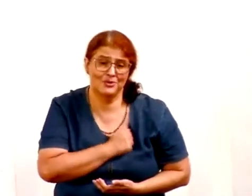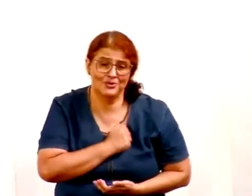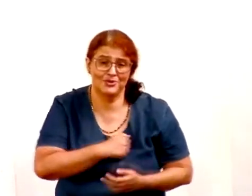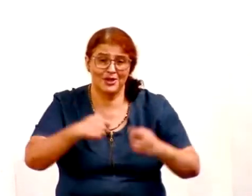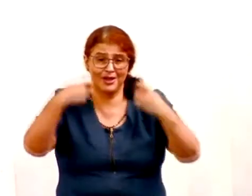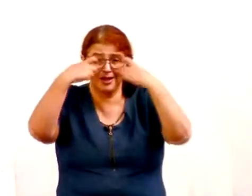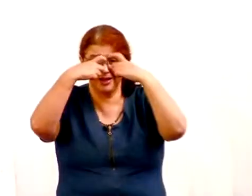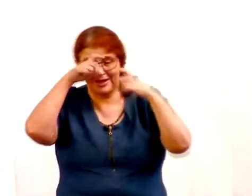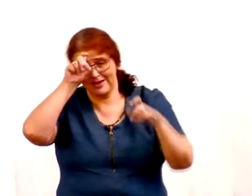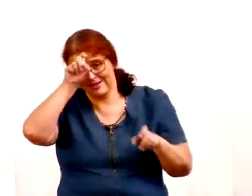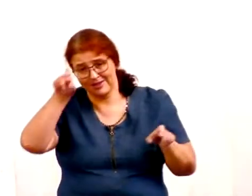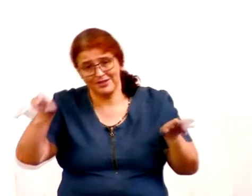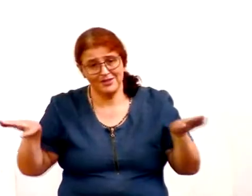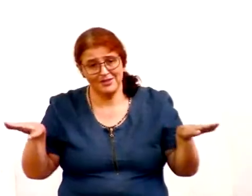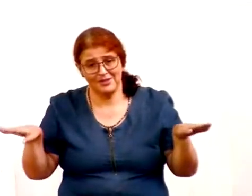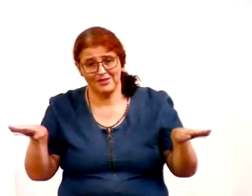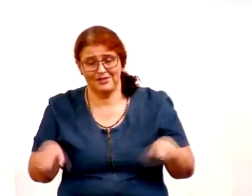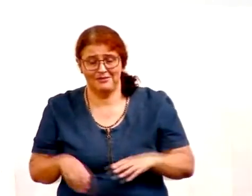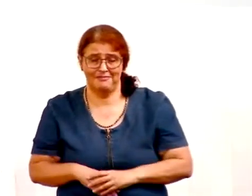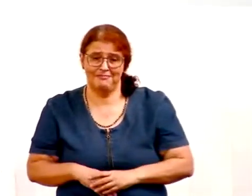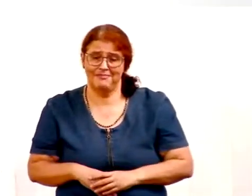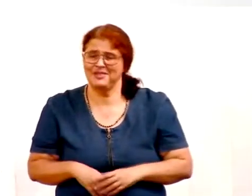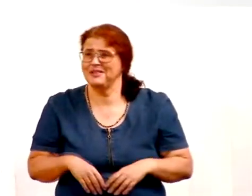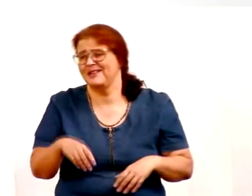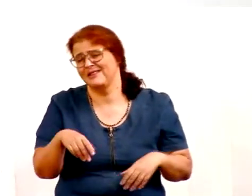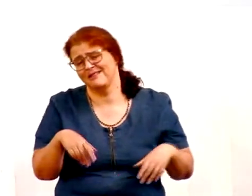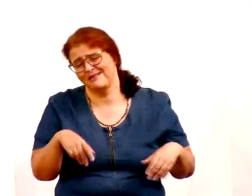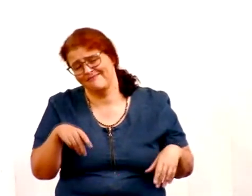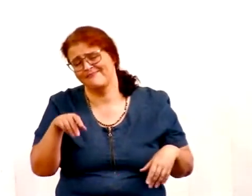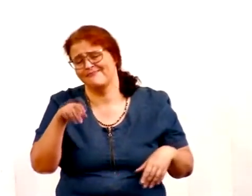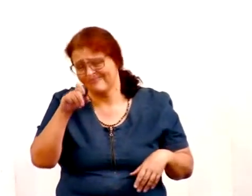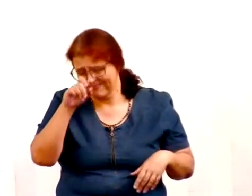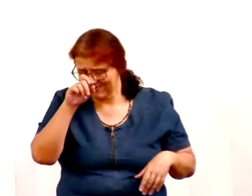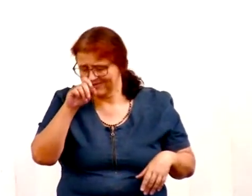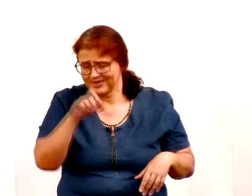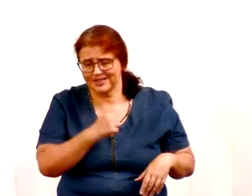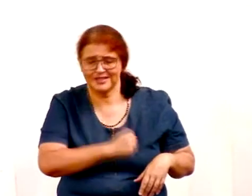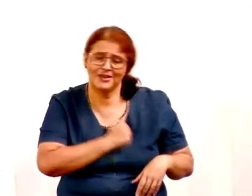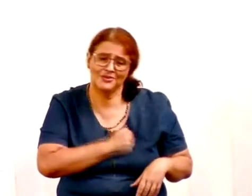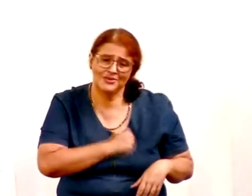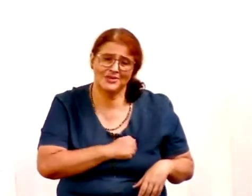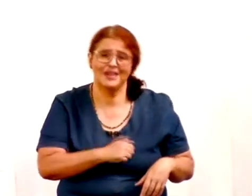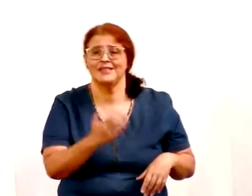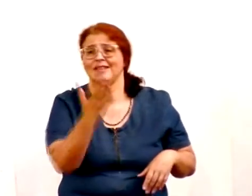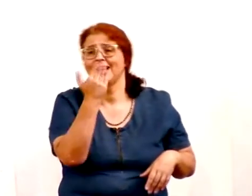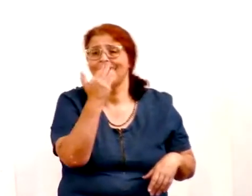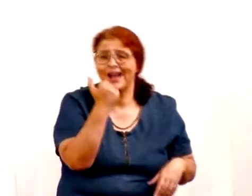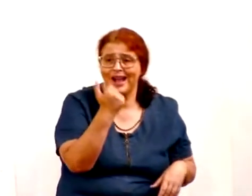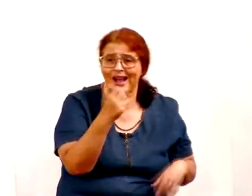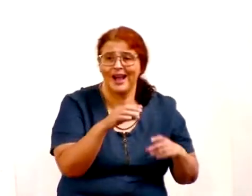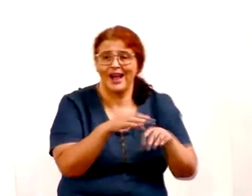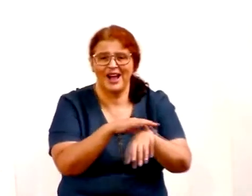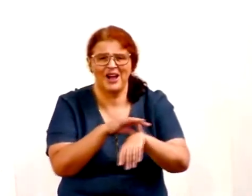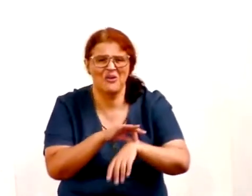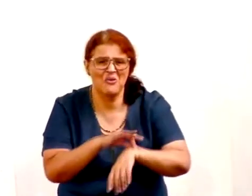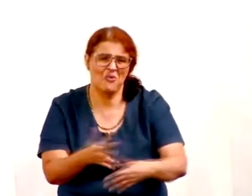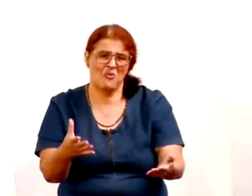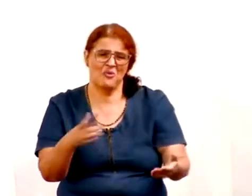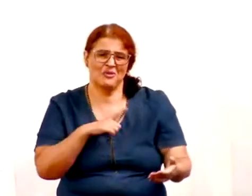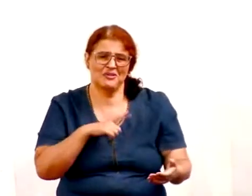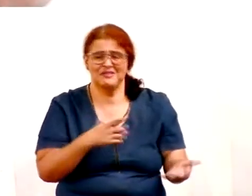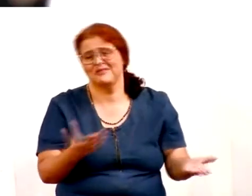E os sucessivos eventos de rebelião do povo de Israel, como uma descendente, uma espiral